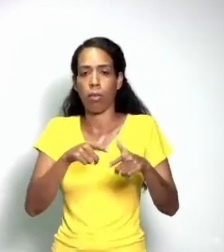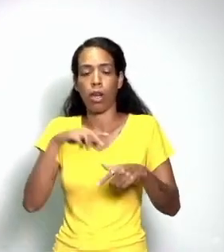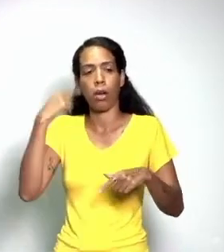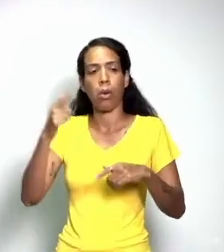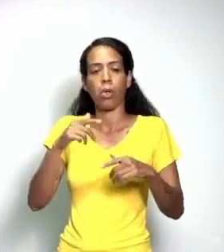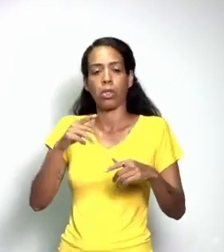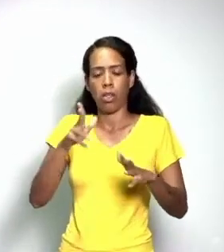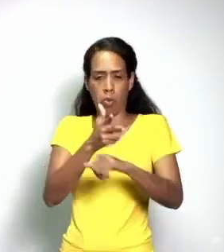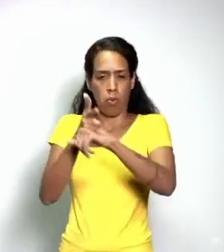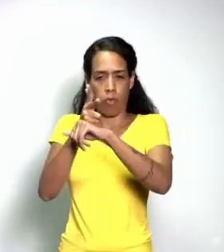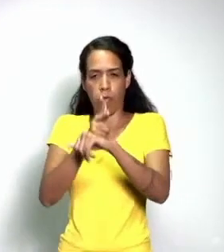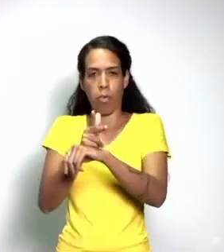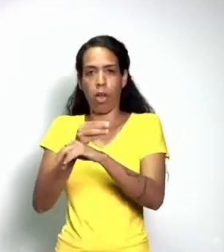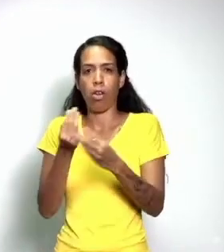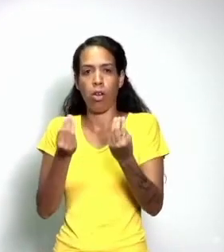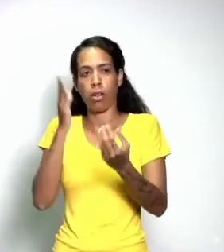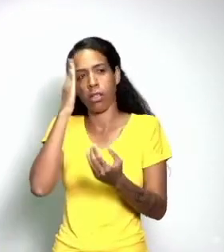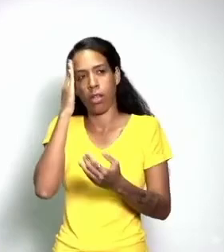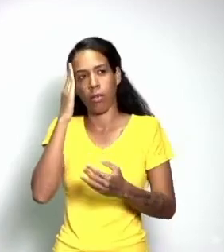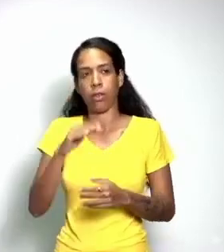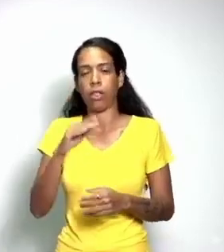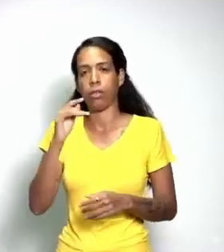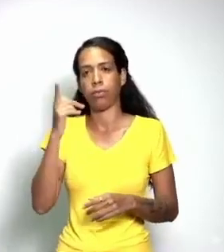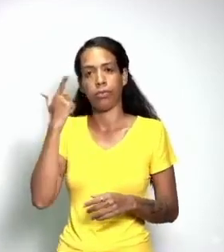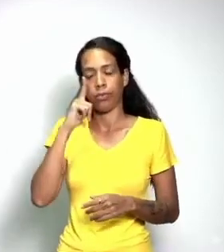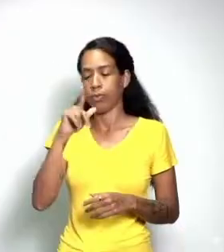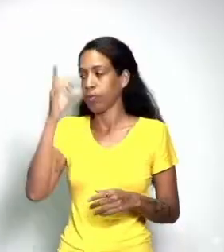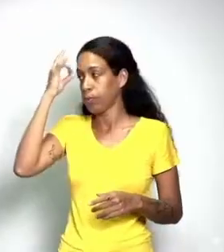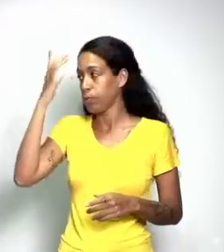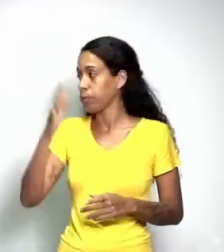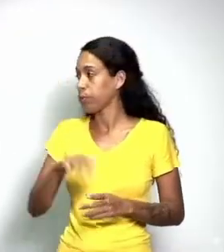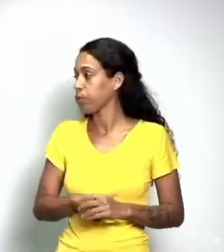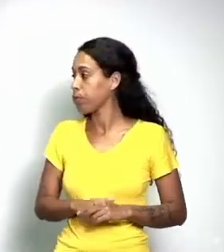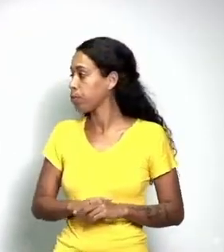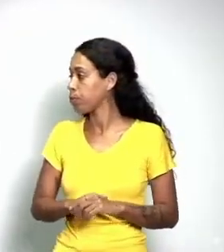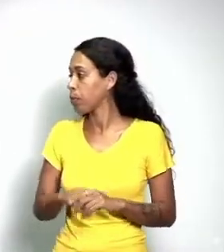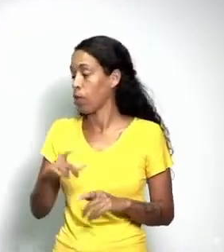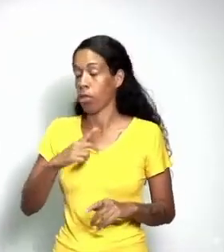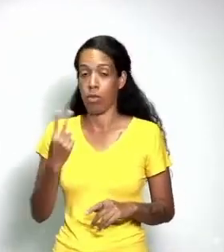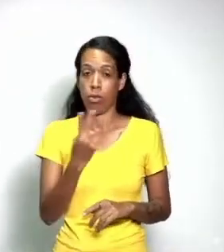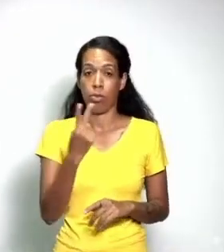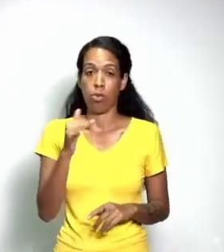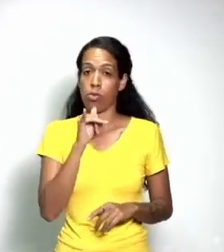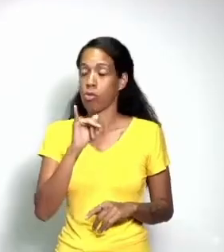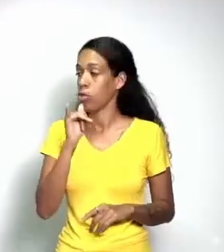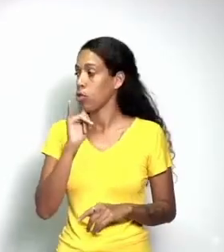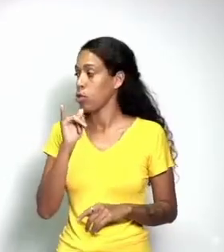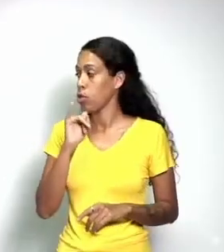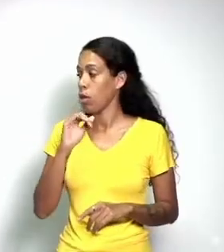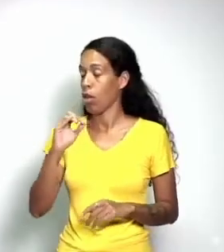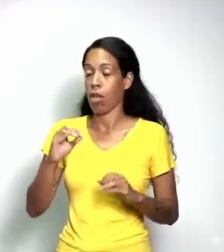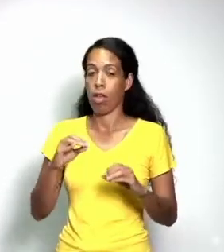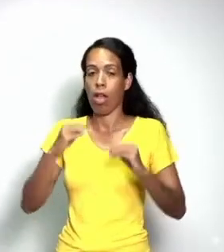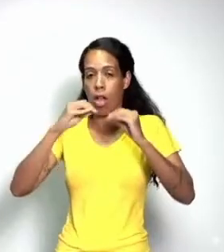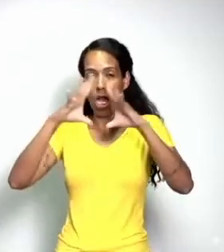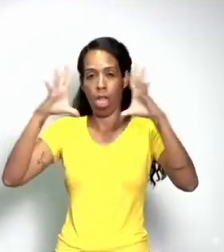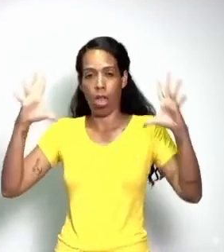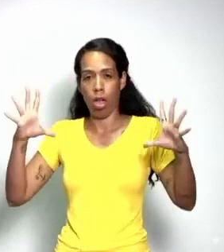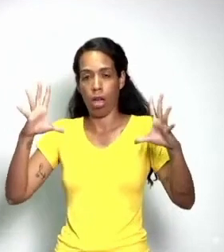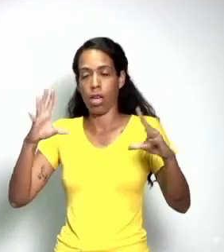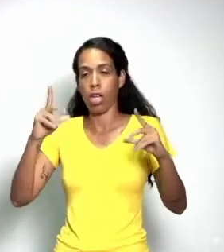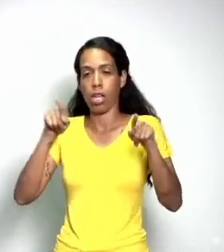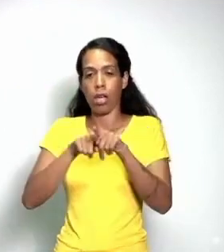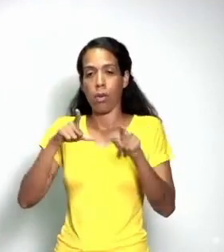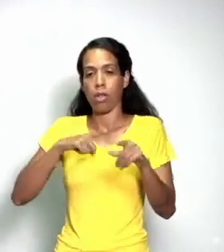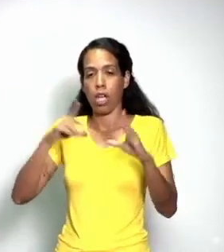depois. Então, aqui eu trouxe dois exemplos, né? Uma claquete clara e outra escura. Nessa